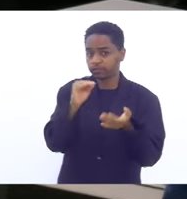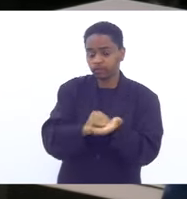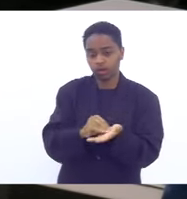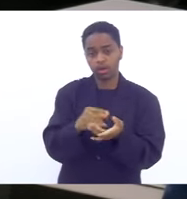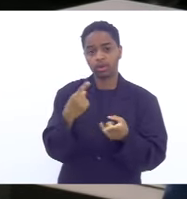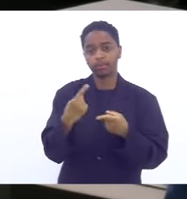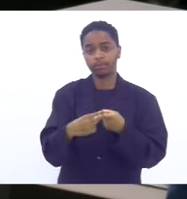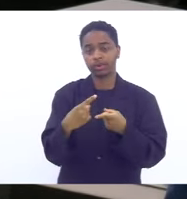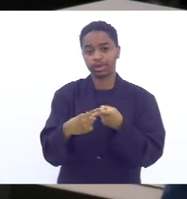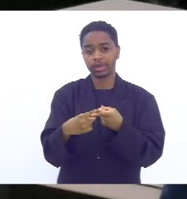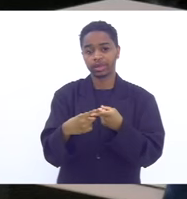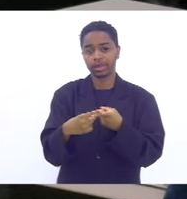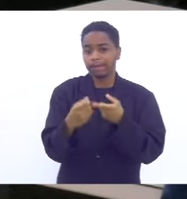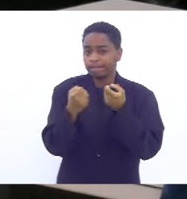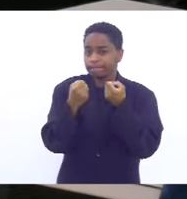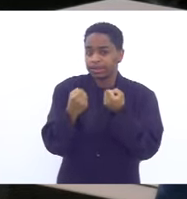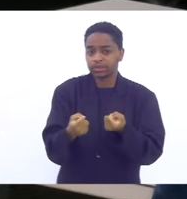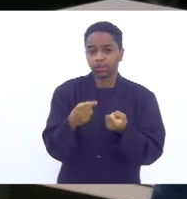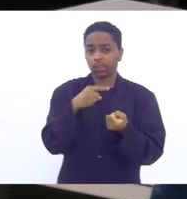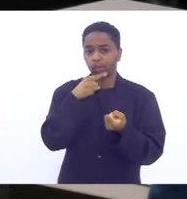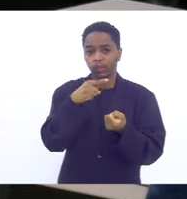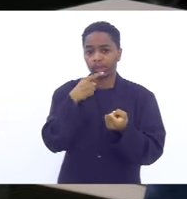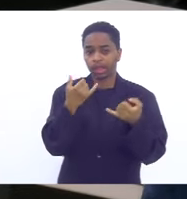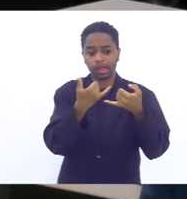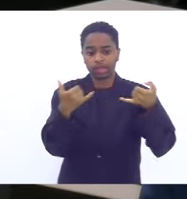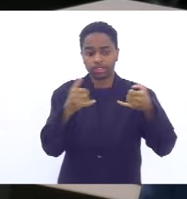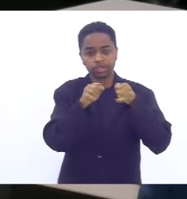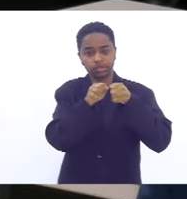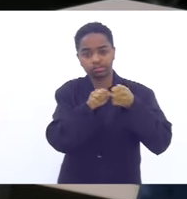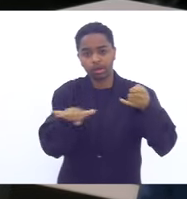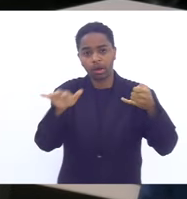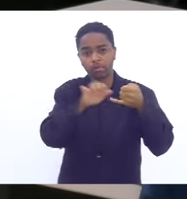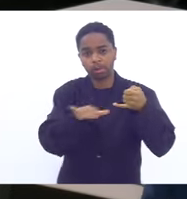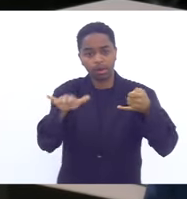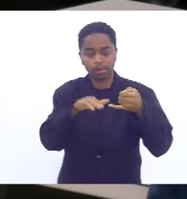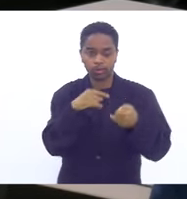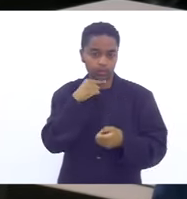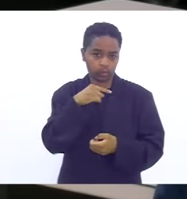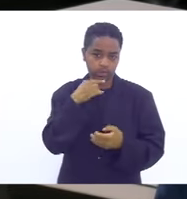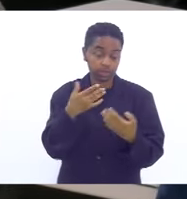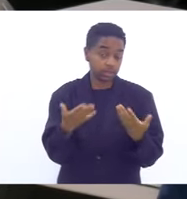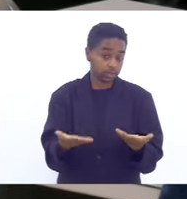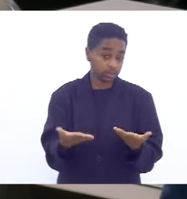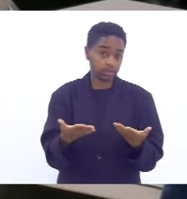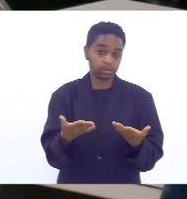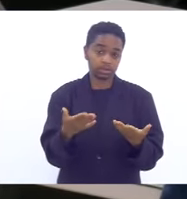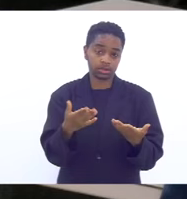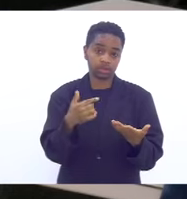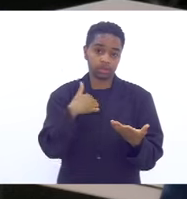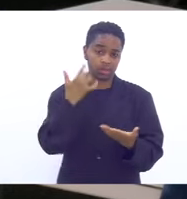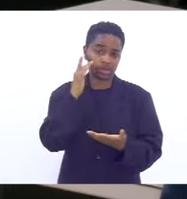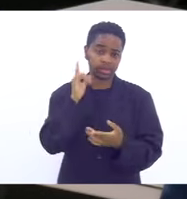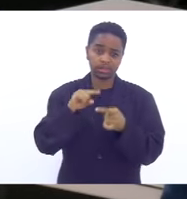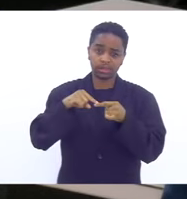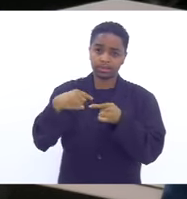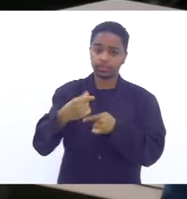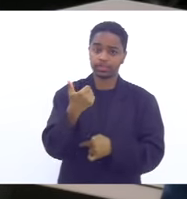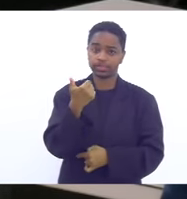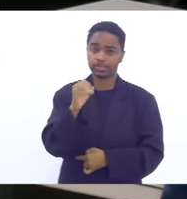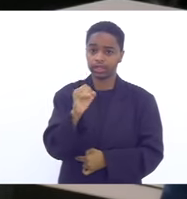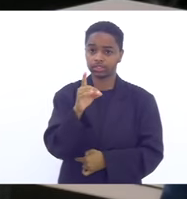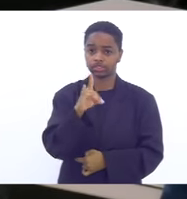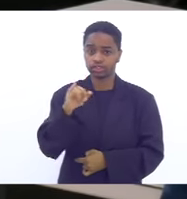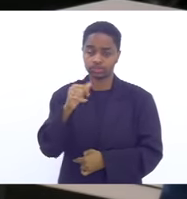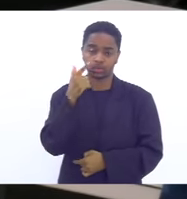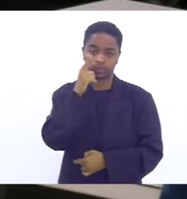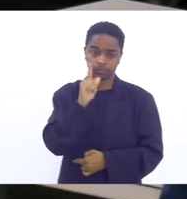frequente, né, por conta da carga que não estava suportando o transformador. E acho que uns 10 dias depois, a Light conseguiu